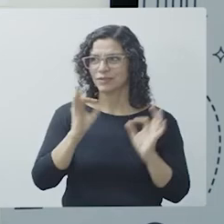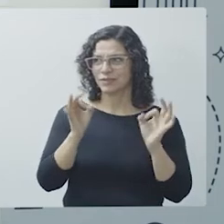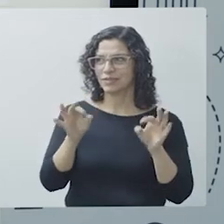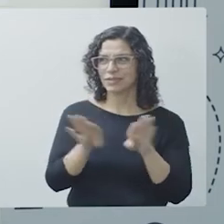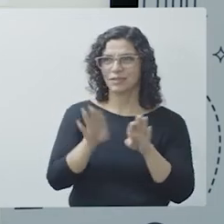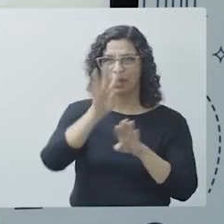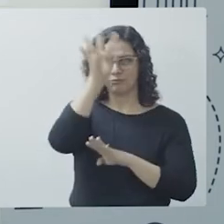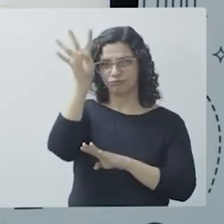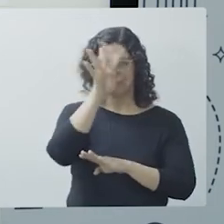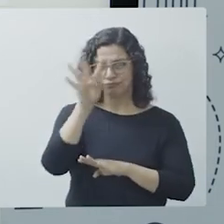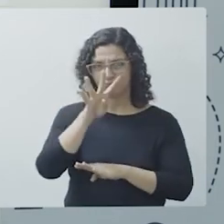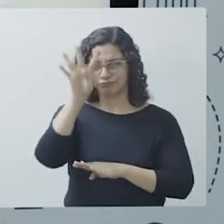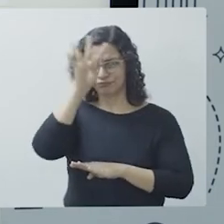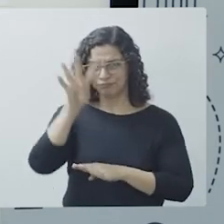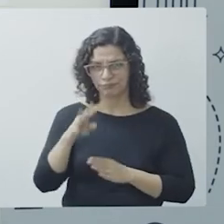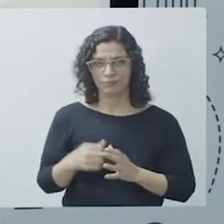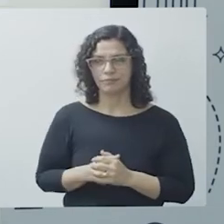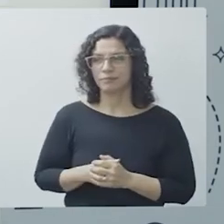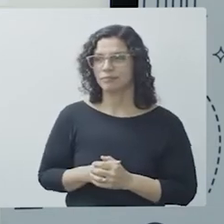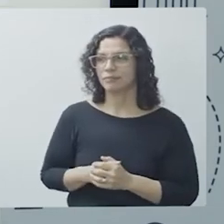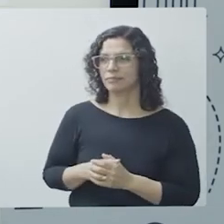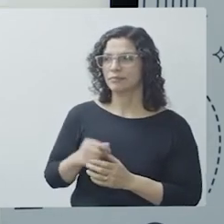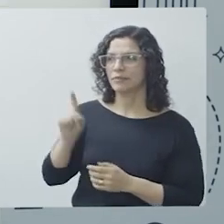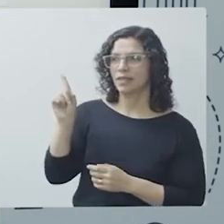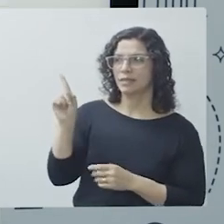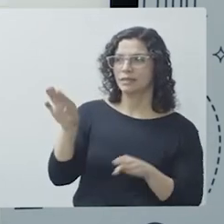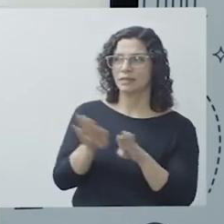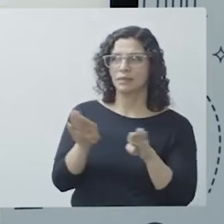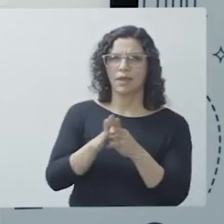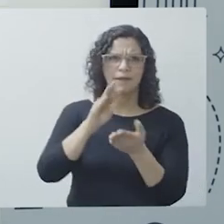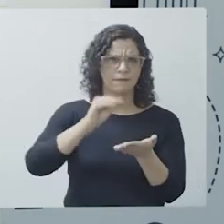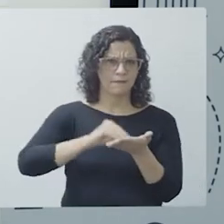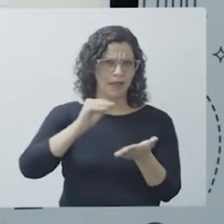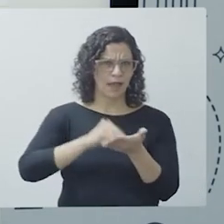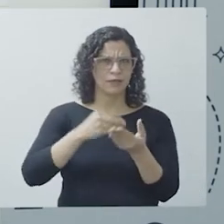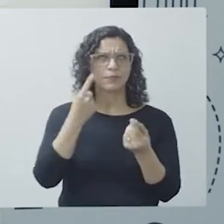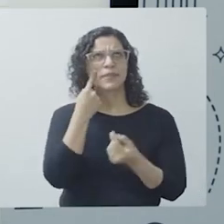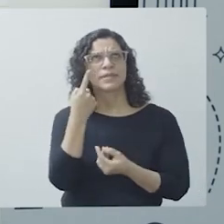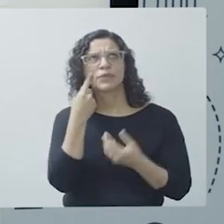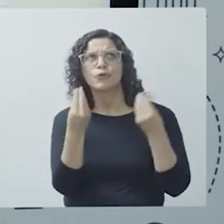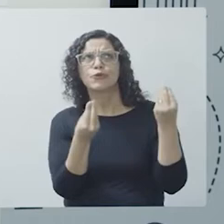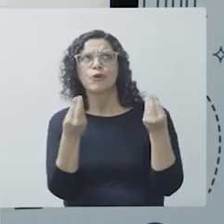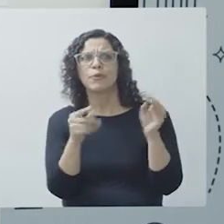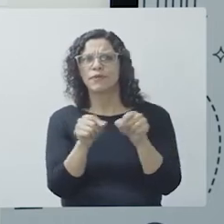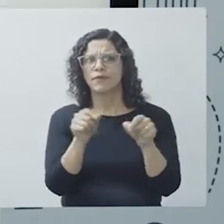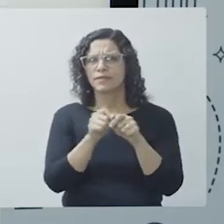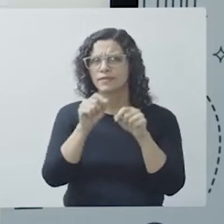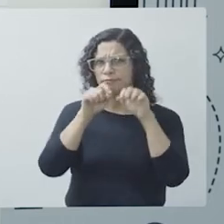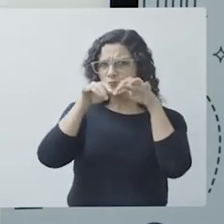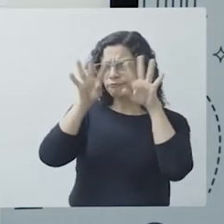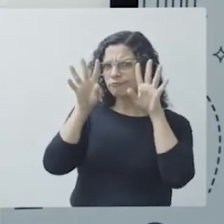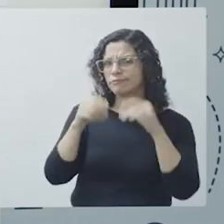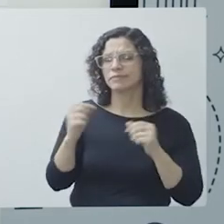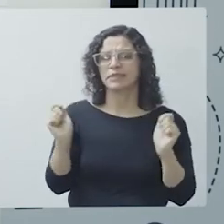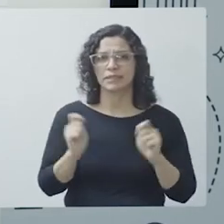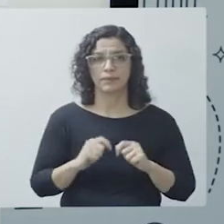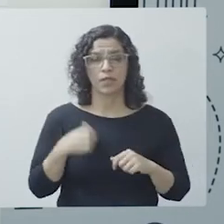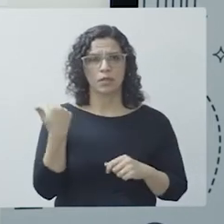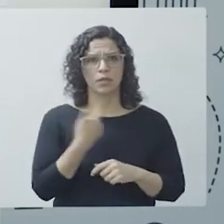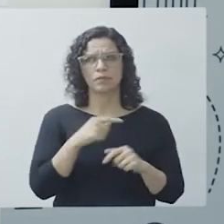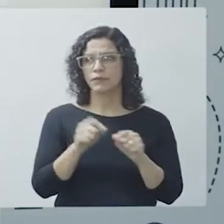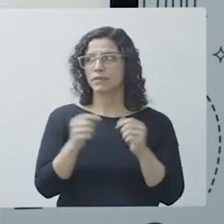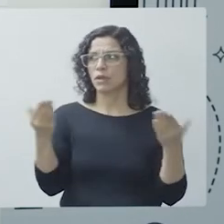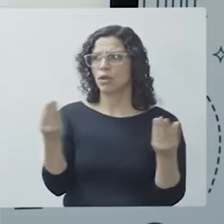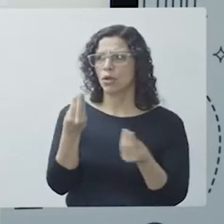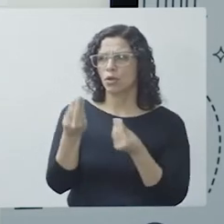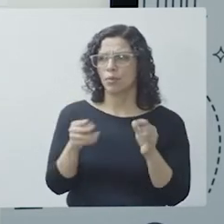ondulados, linhas onduladas. E esse aqui também, por enquanto, ainda está sem o cabelo. Muito bem, o que nós vamos